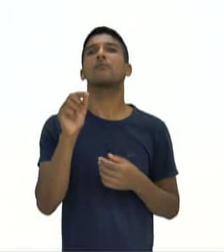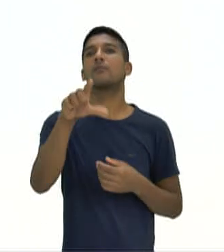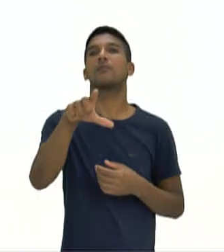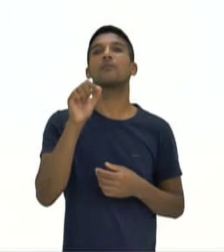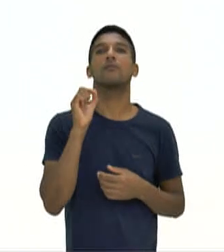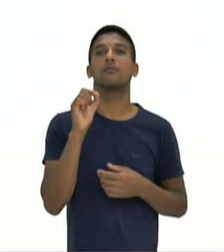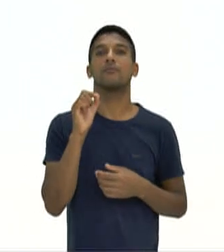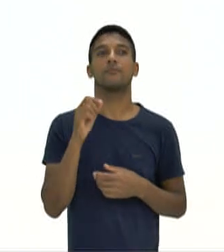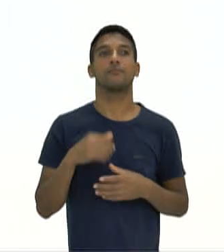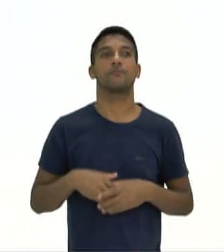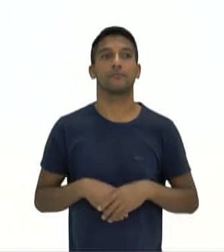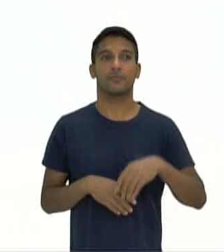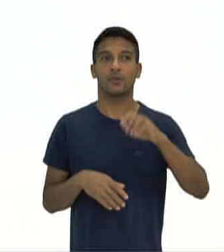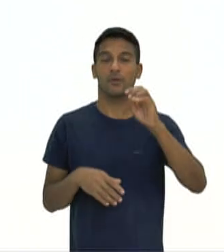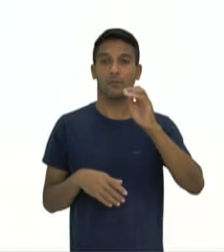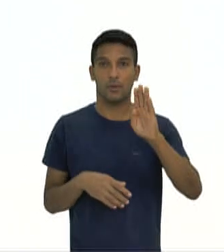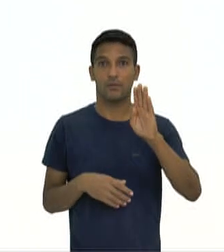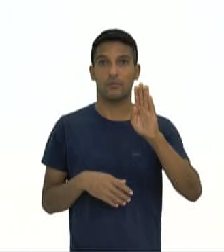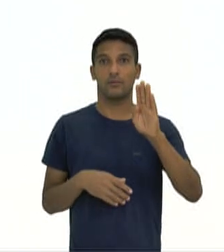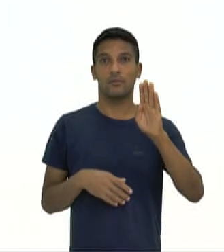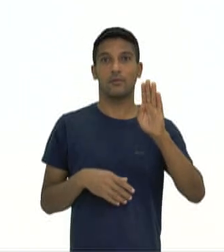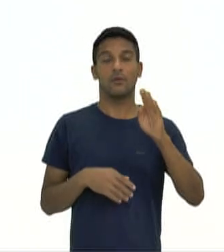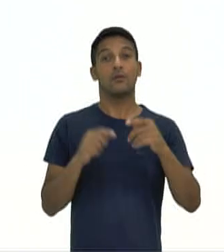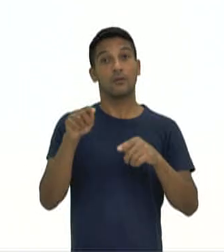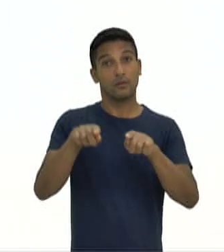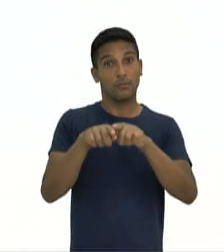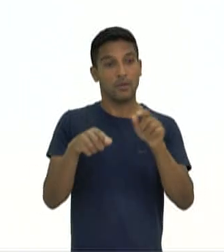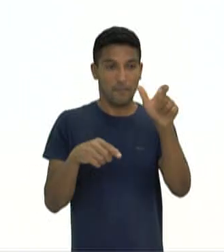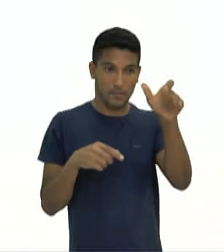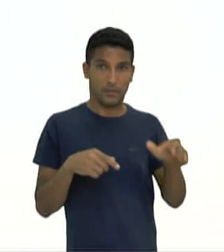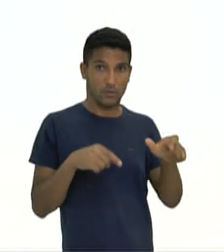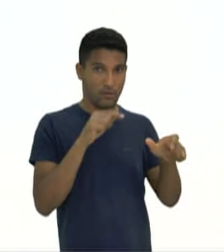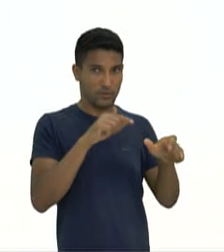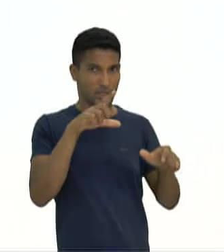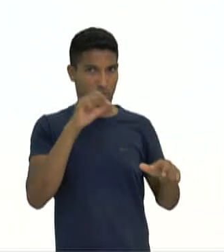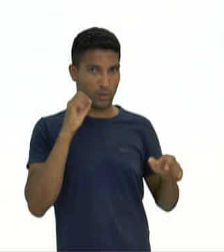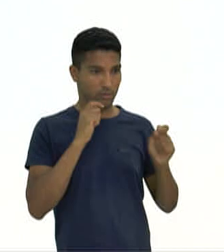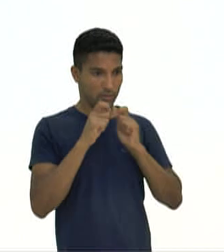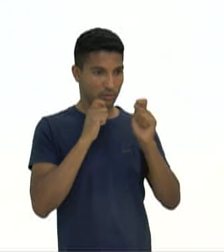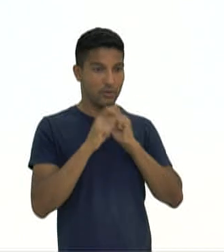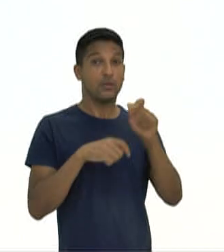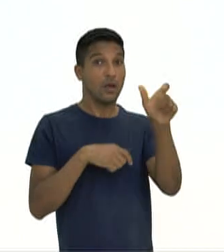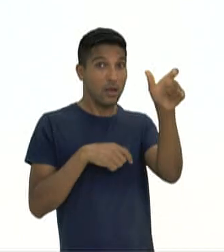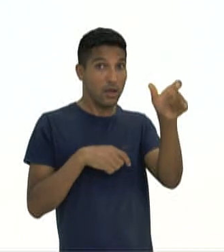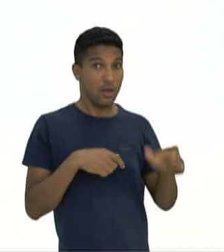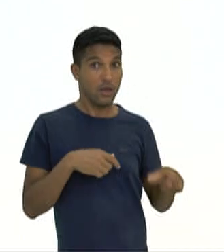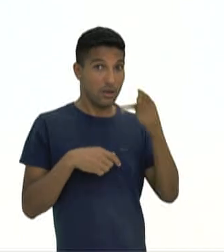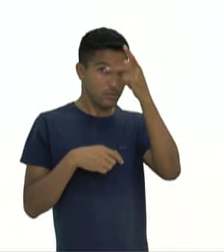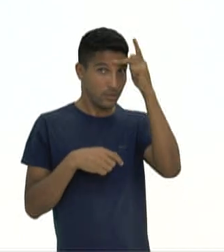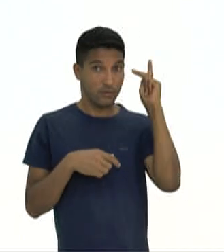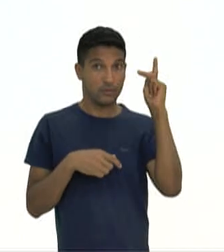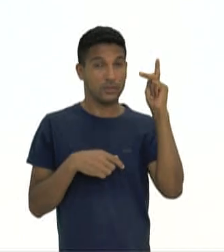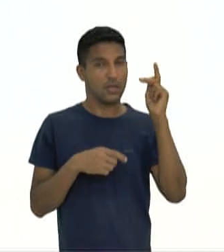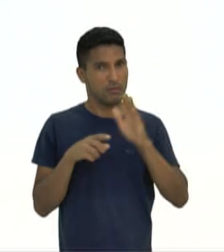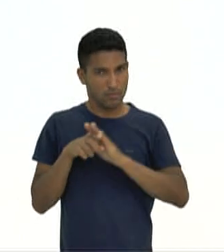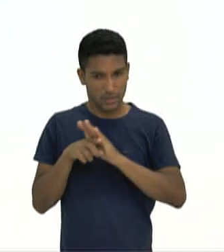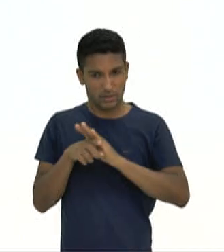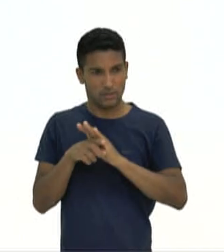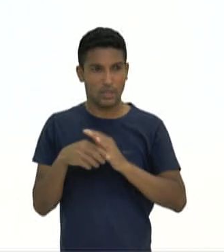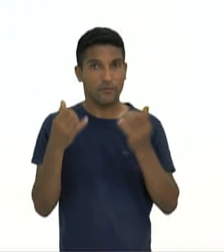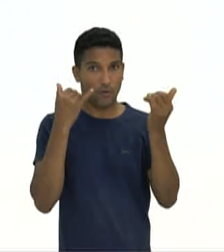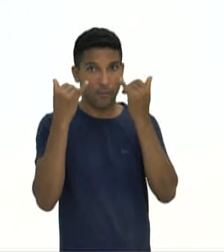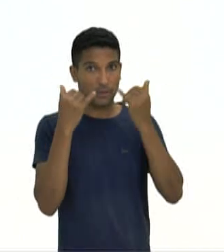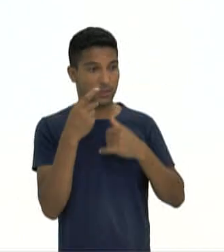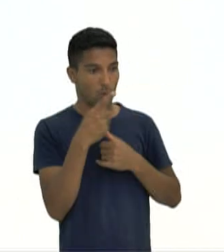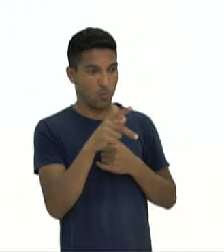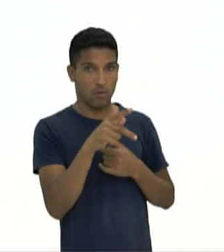entrevista. B. Pesquise informações sobre essa pessoa e registre-as no seu caderno. Letra C. Elabore